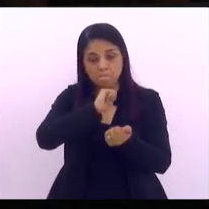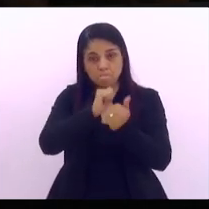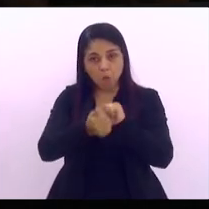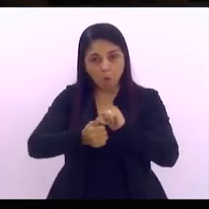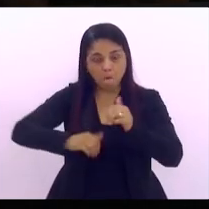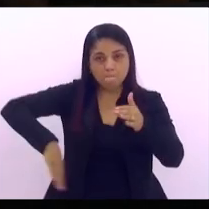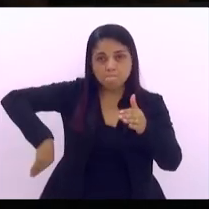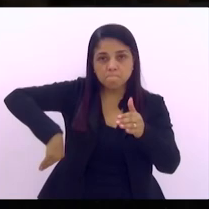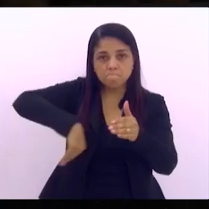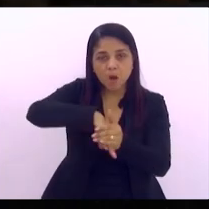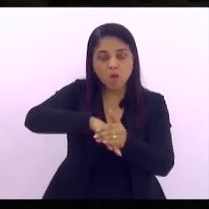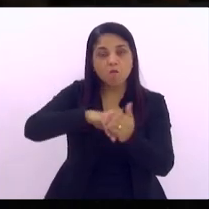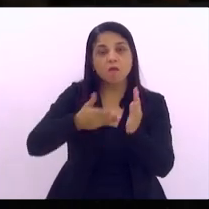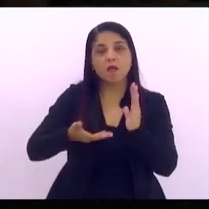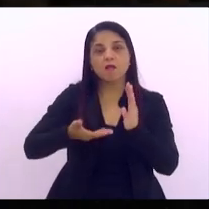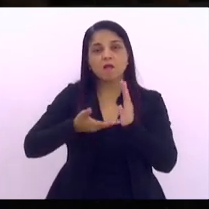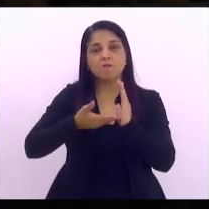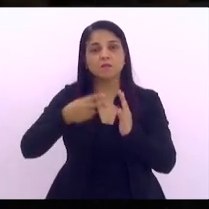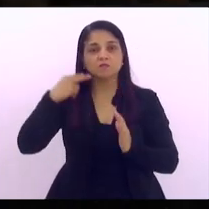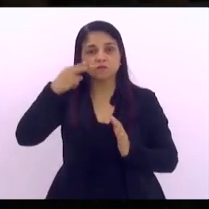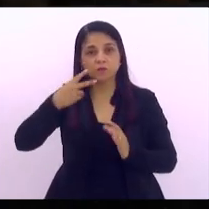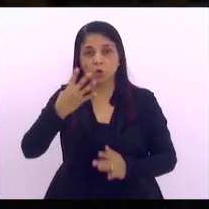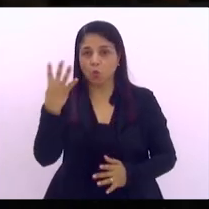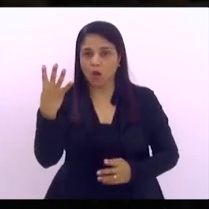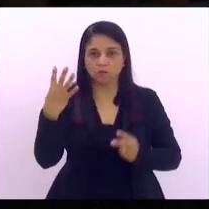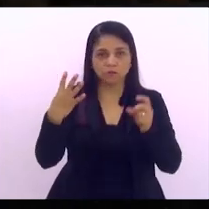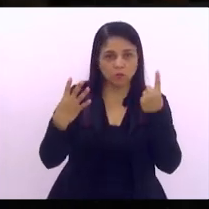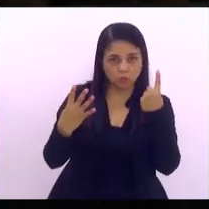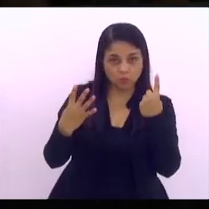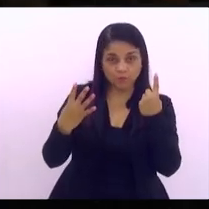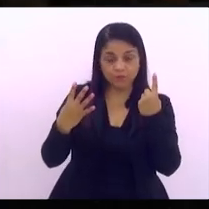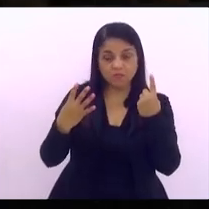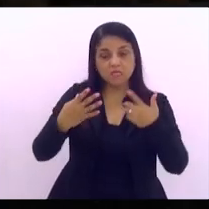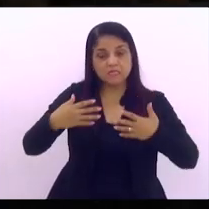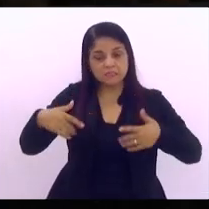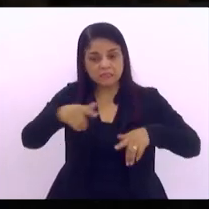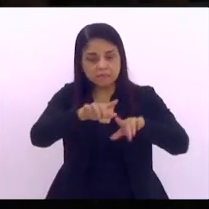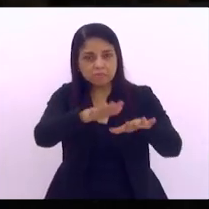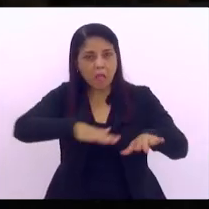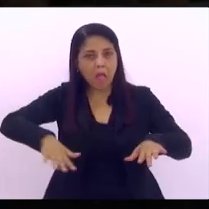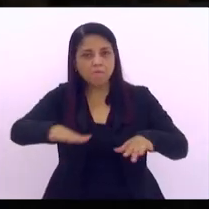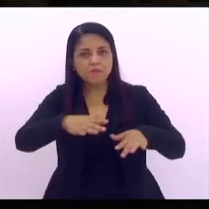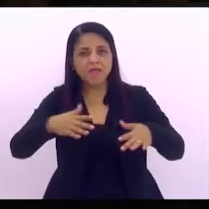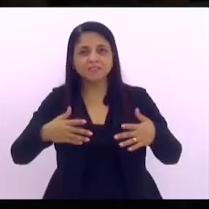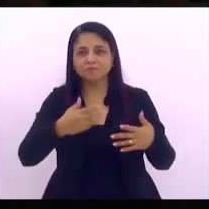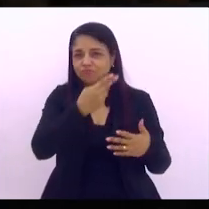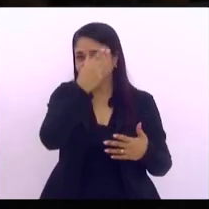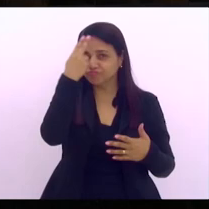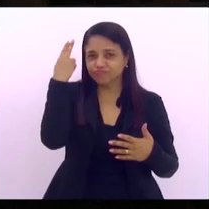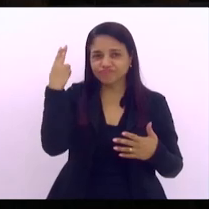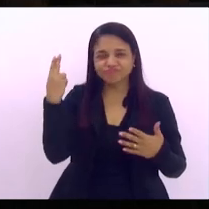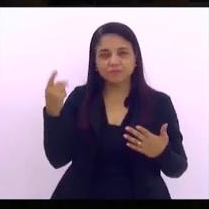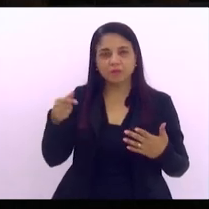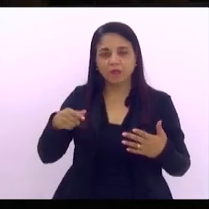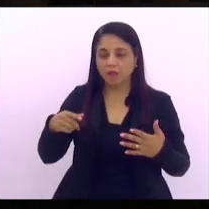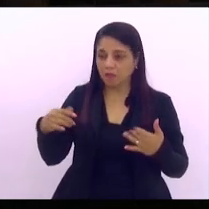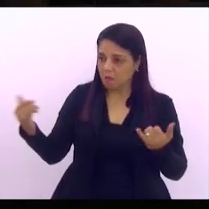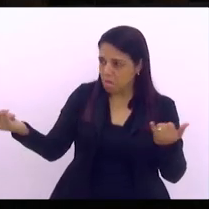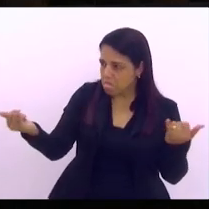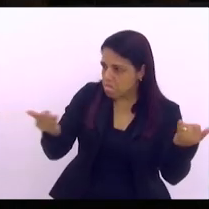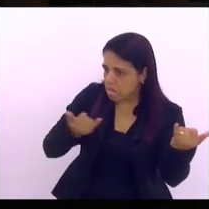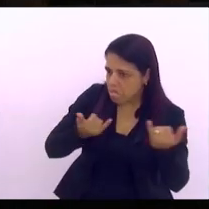de Vereadores por 4-1. Naquele ambiente descontraído, chega essa bomba na nossa